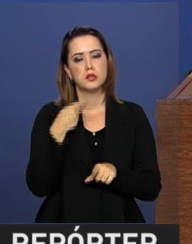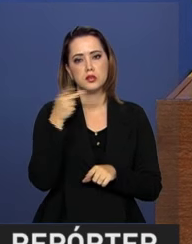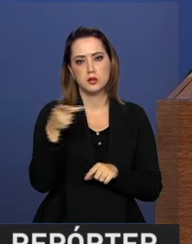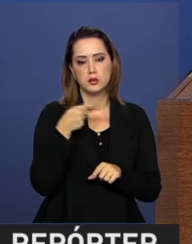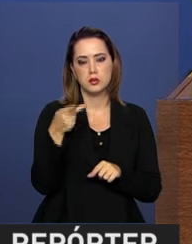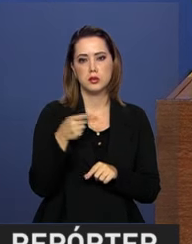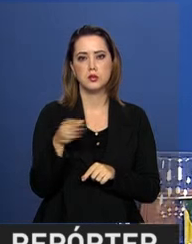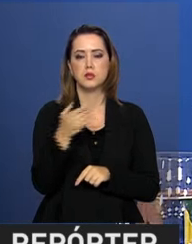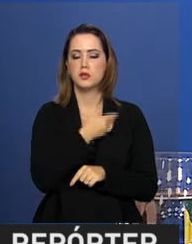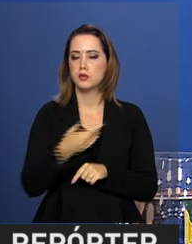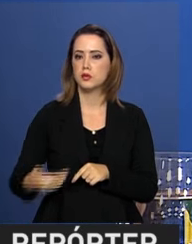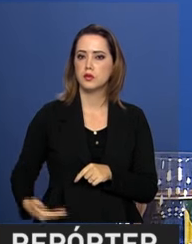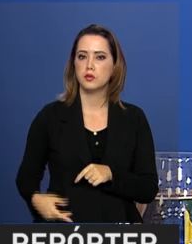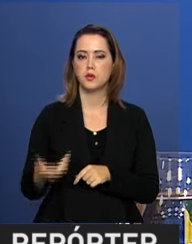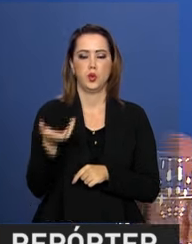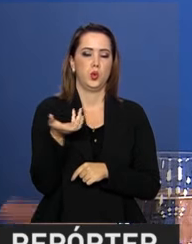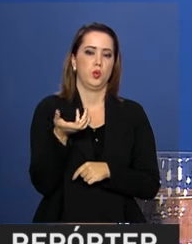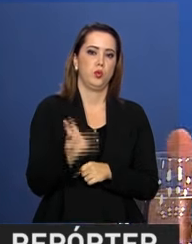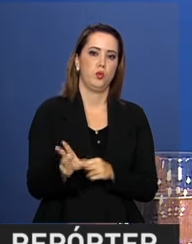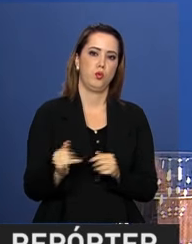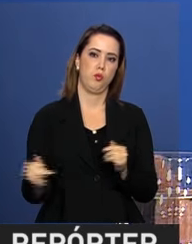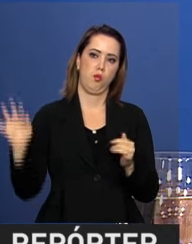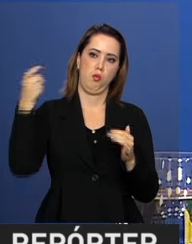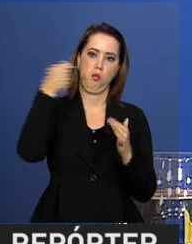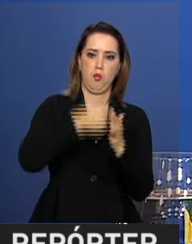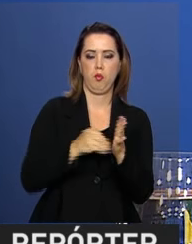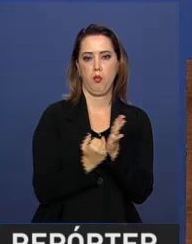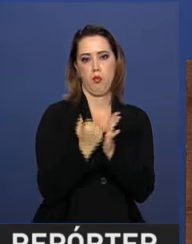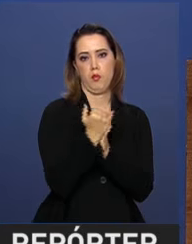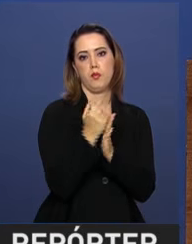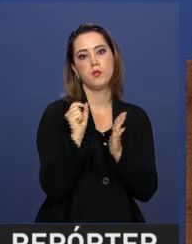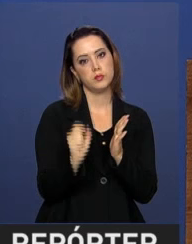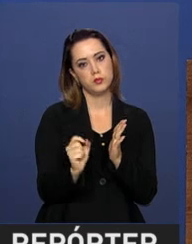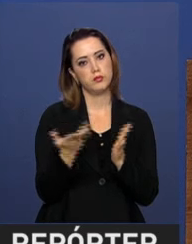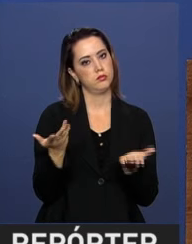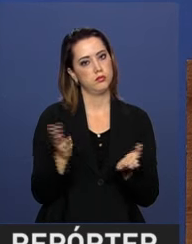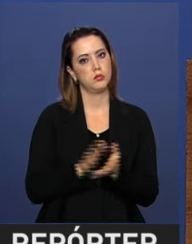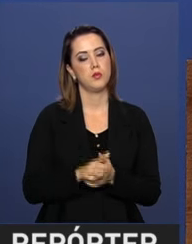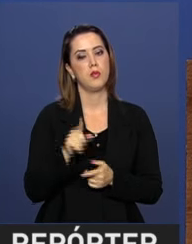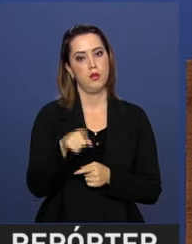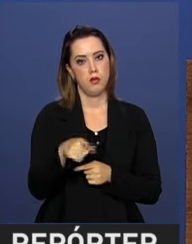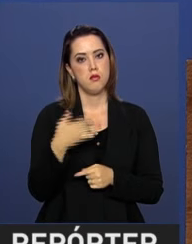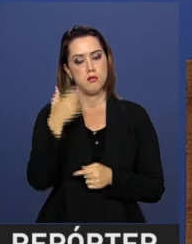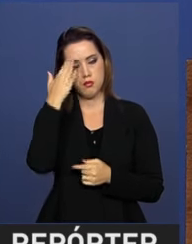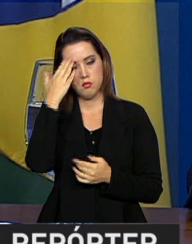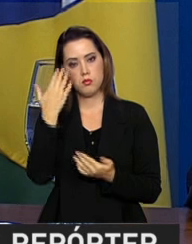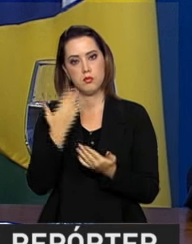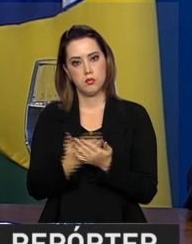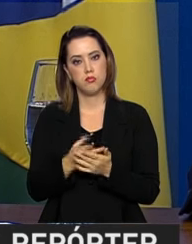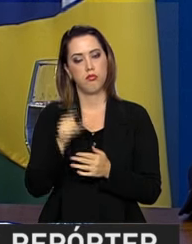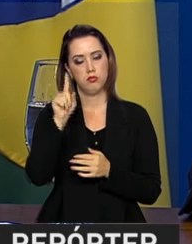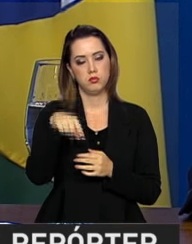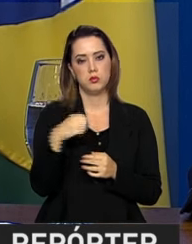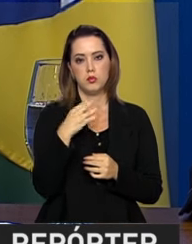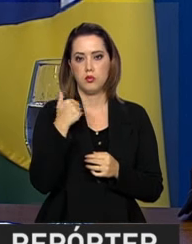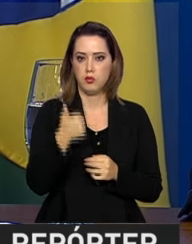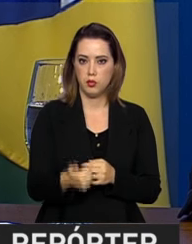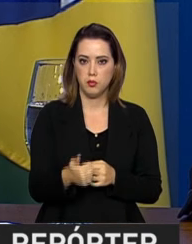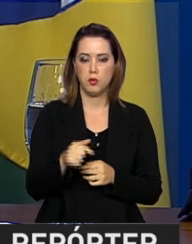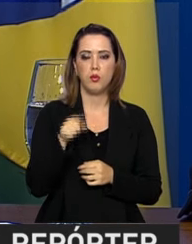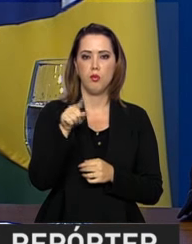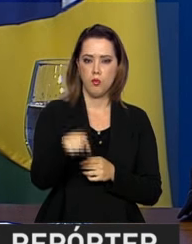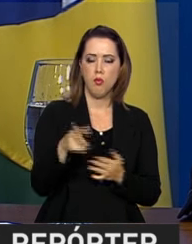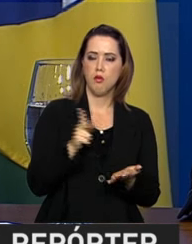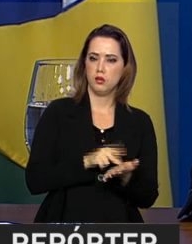não pretende aumentar impostos por enquanto. O ministro demonstrou confiança na eficácia da proposta. É uma medida